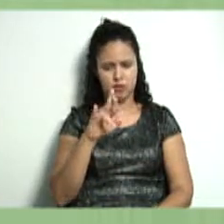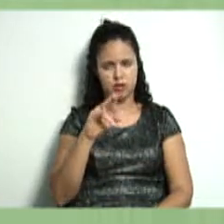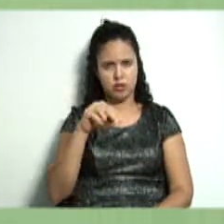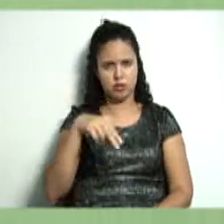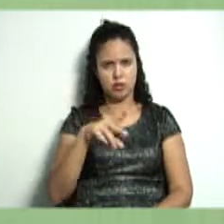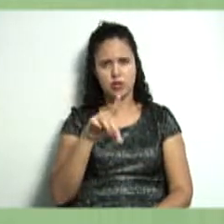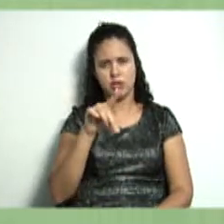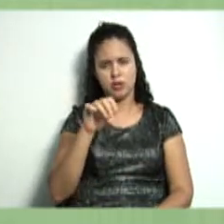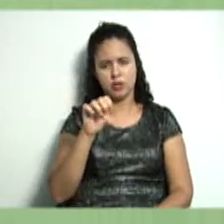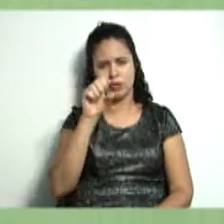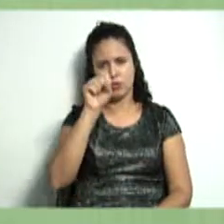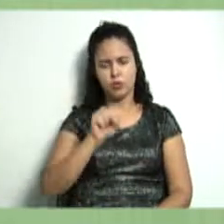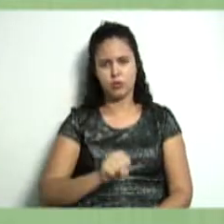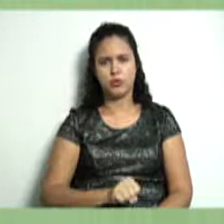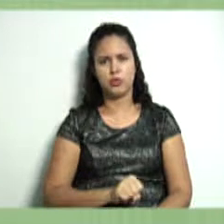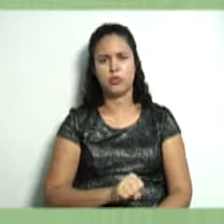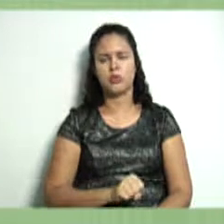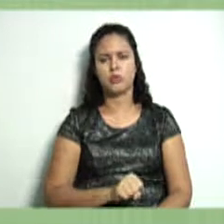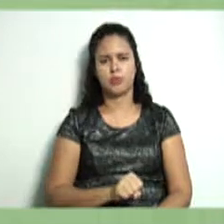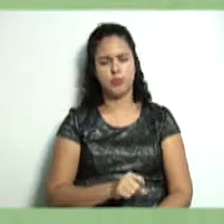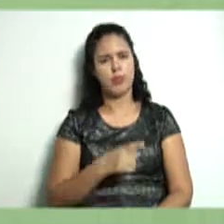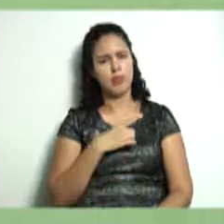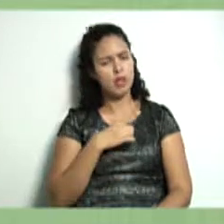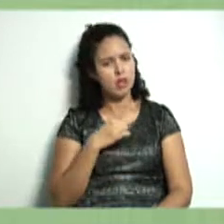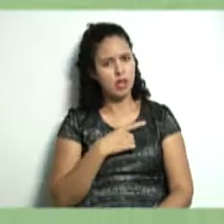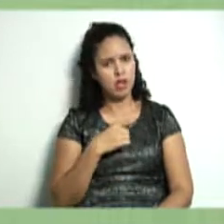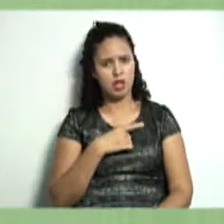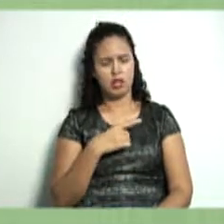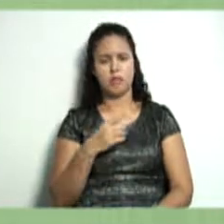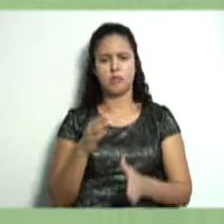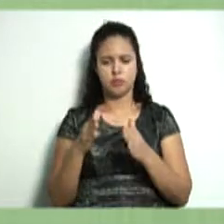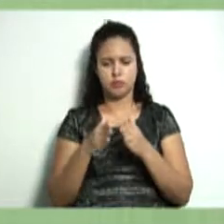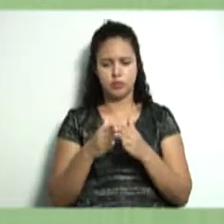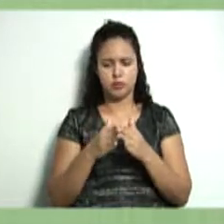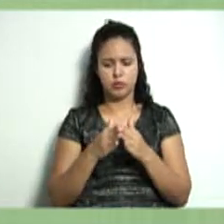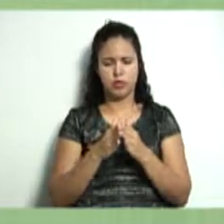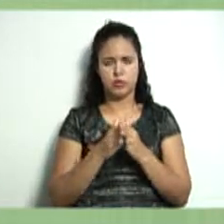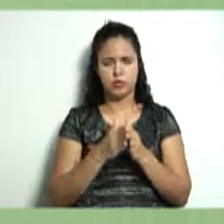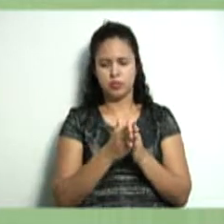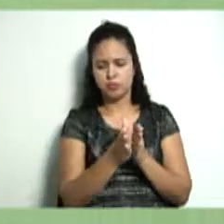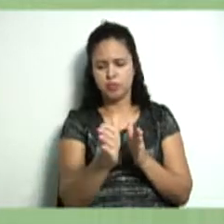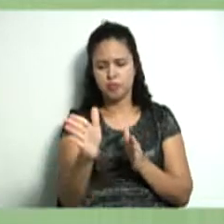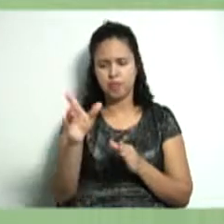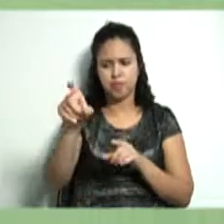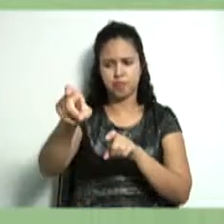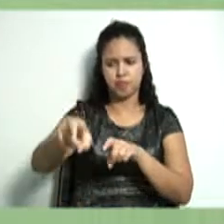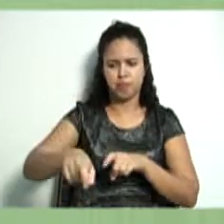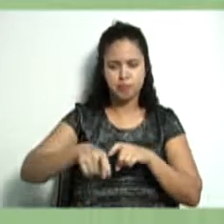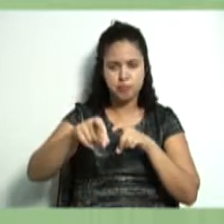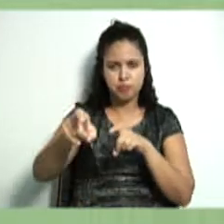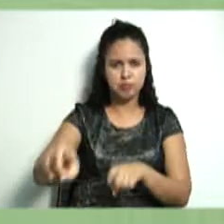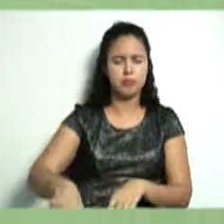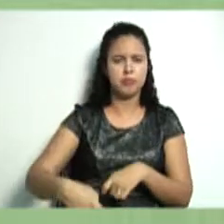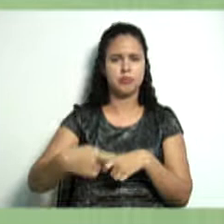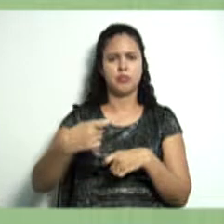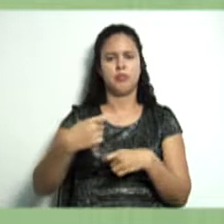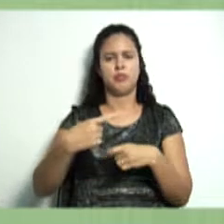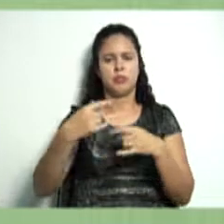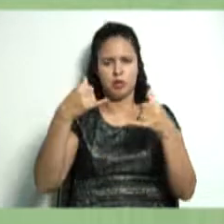ramo agropecuário é o que mais emprega. Olha lá, 29.004 empregados. Isso